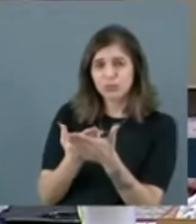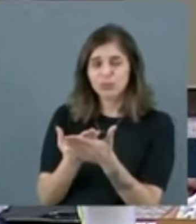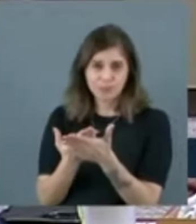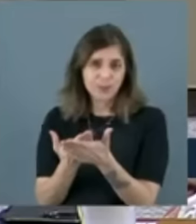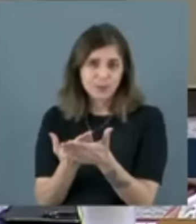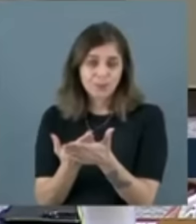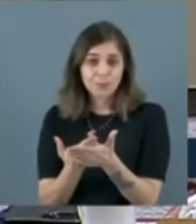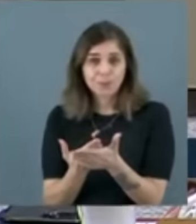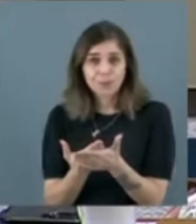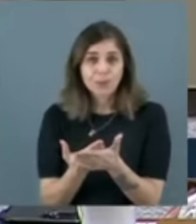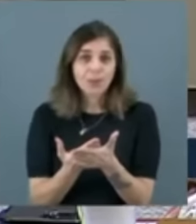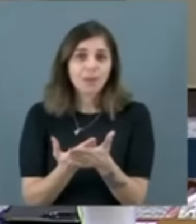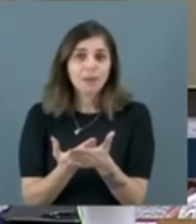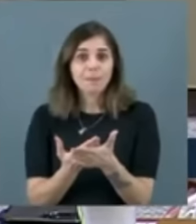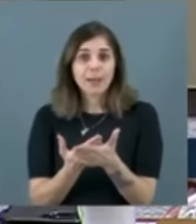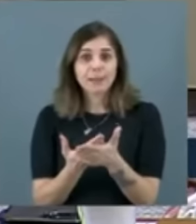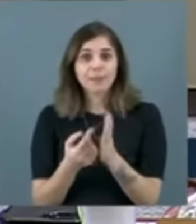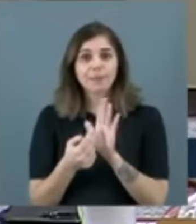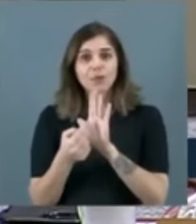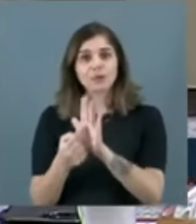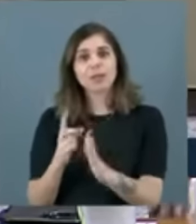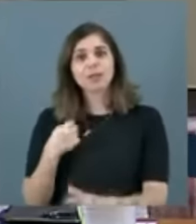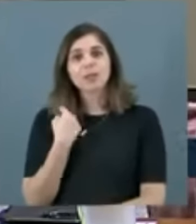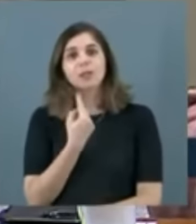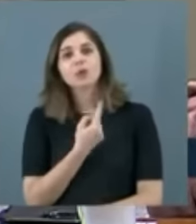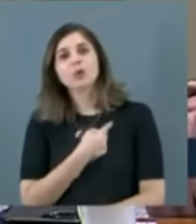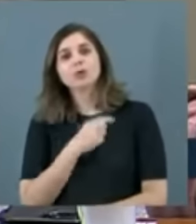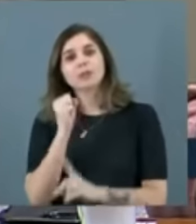prestar à nossa sociedade